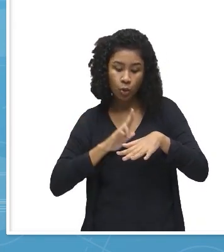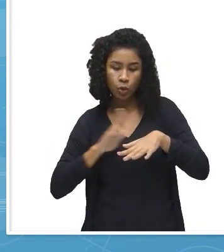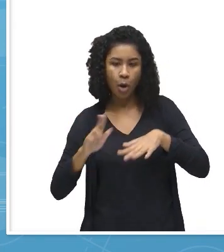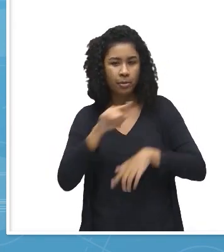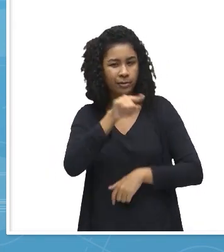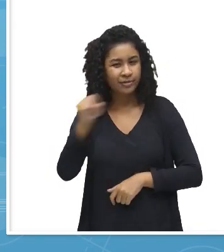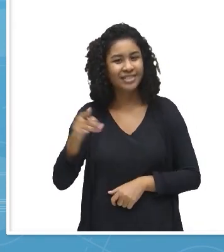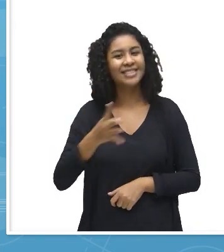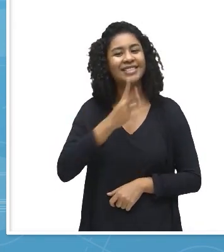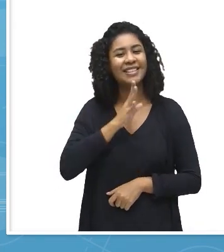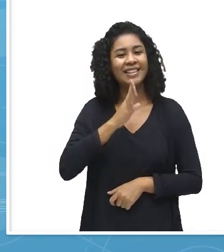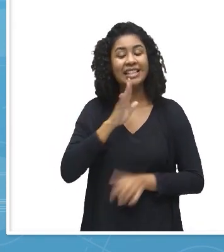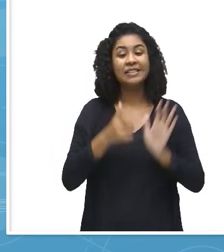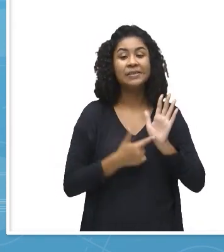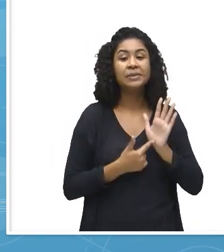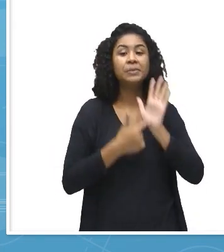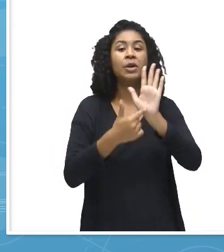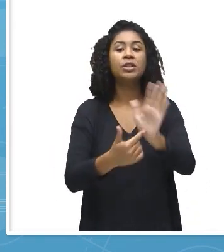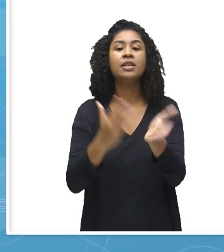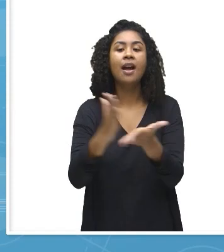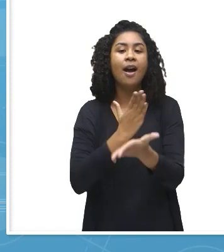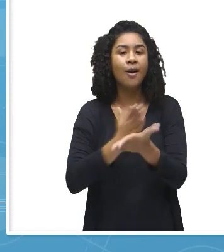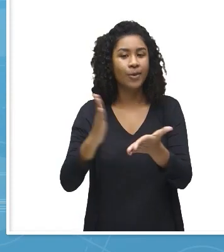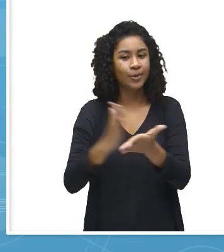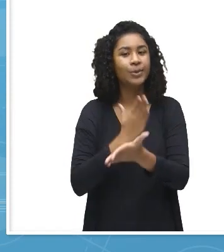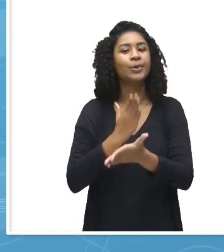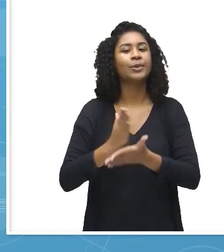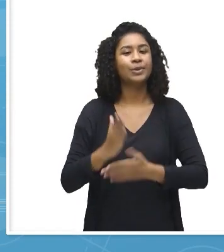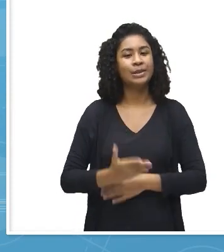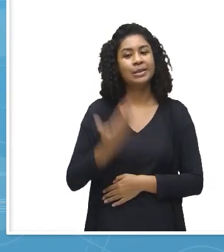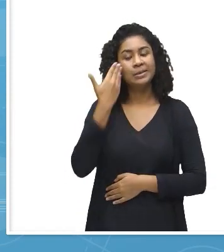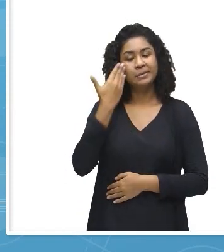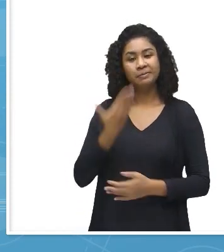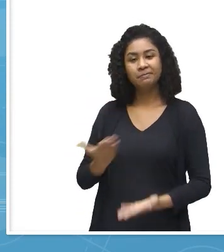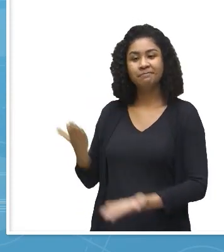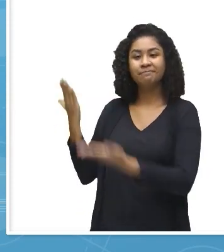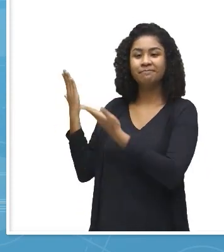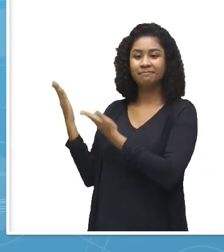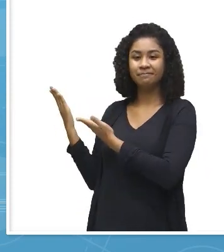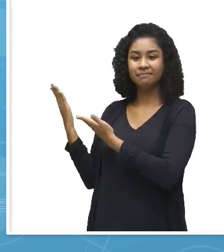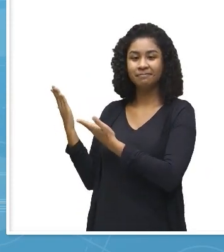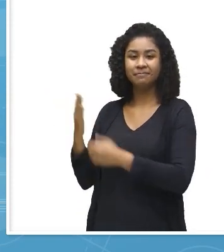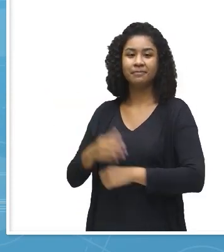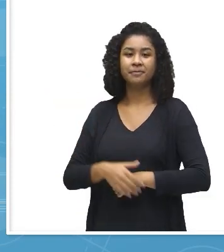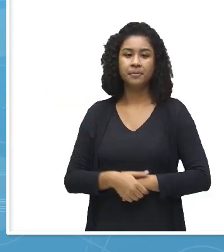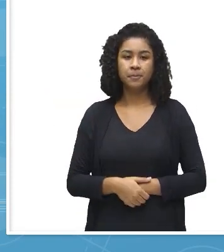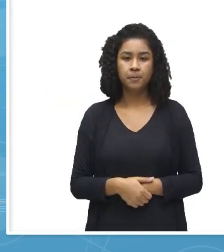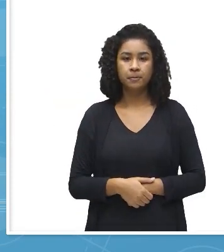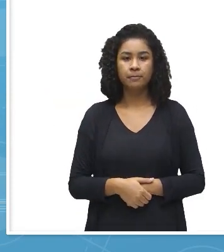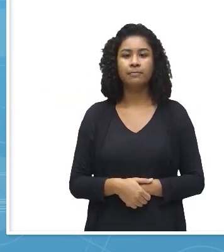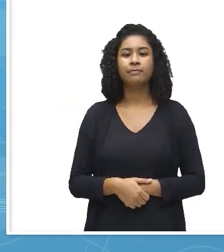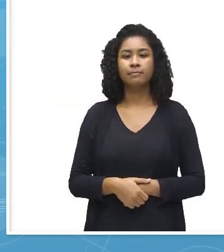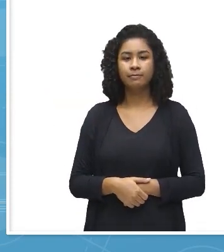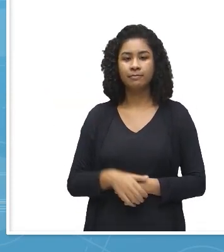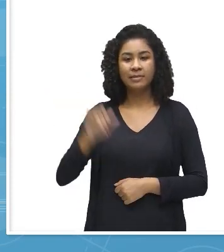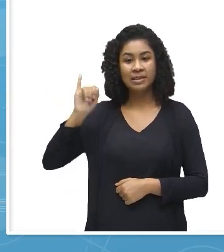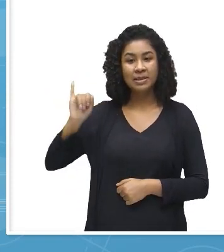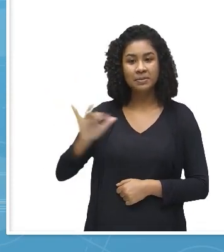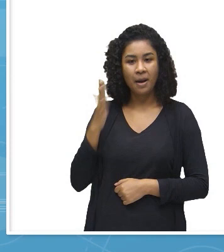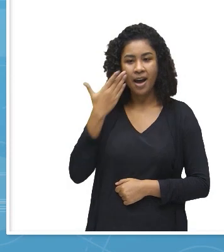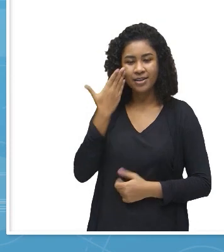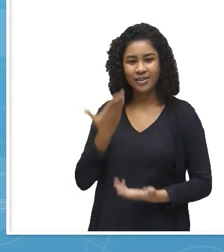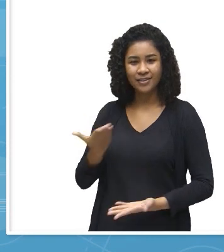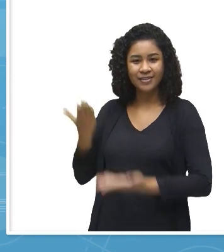para vocês aí alguns deuses da mitologia nórdica, eu trouxe aí para vocês a imagem desses deuses, né?